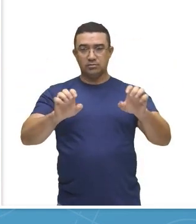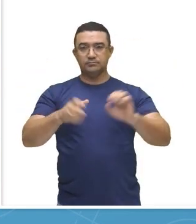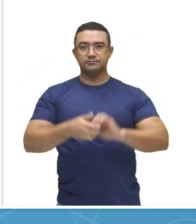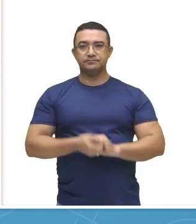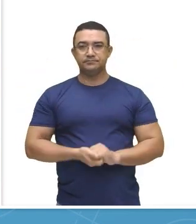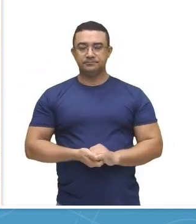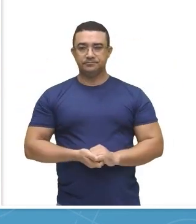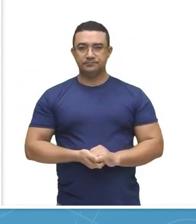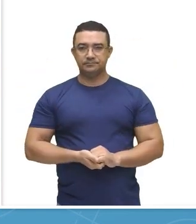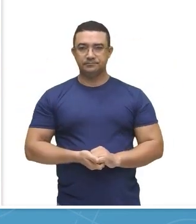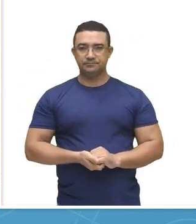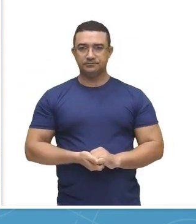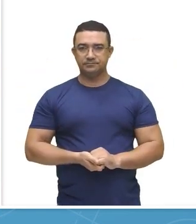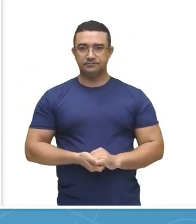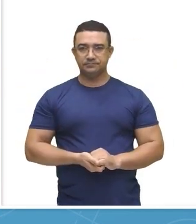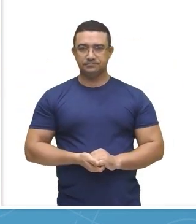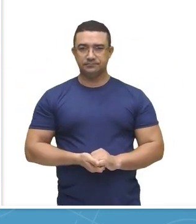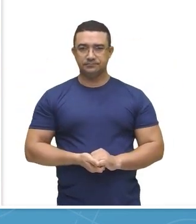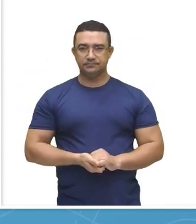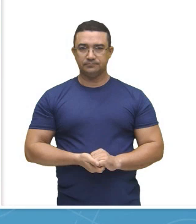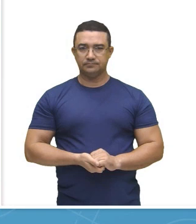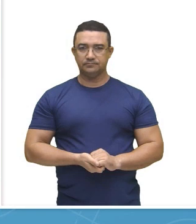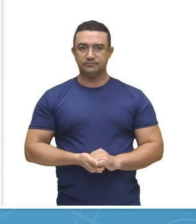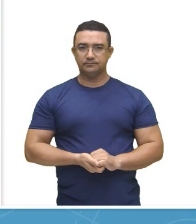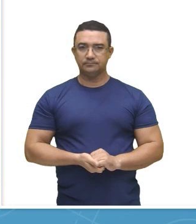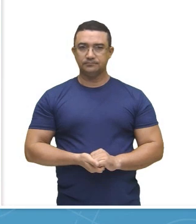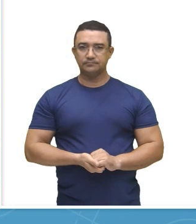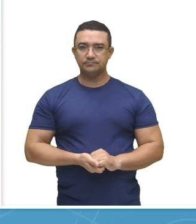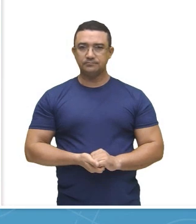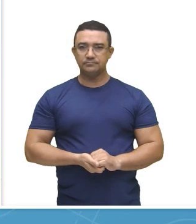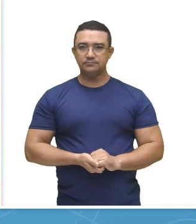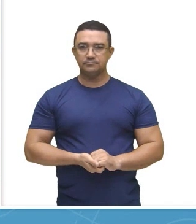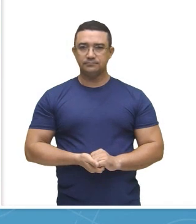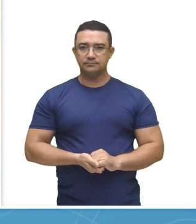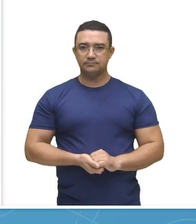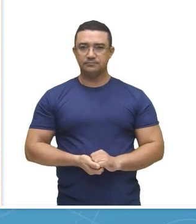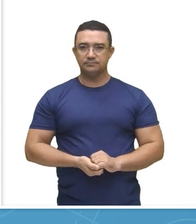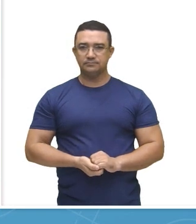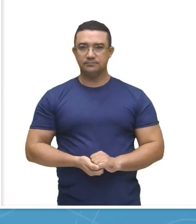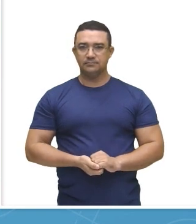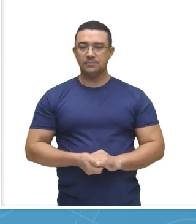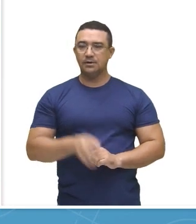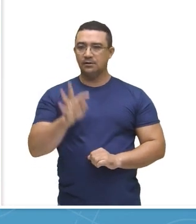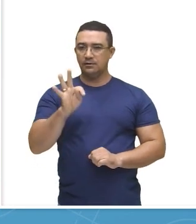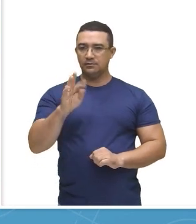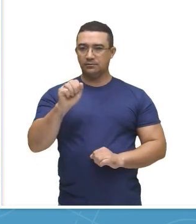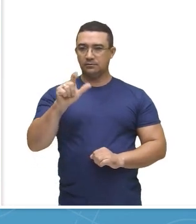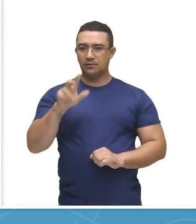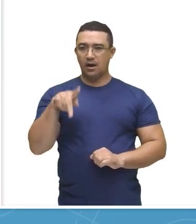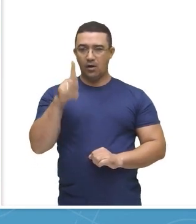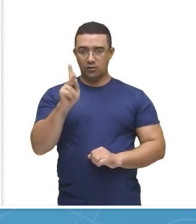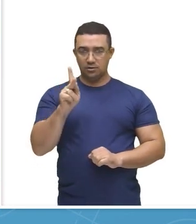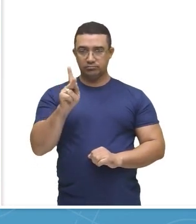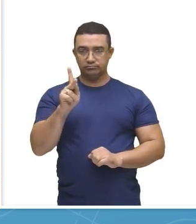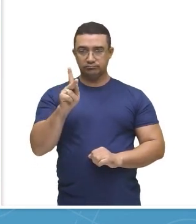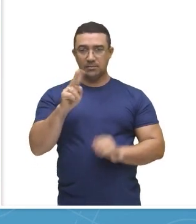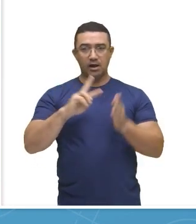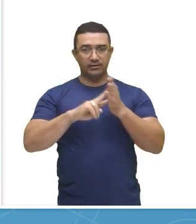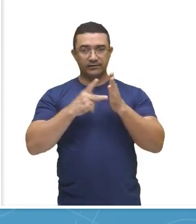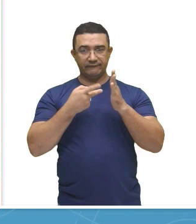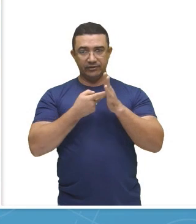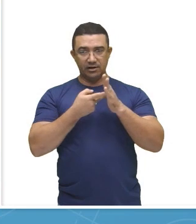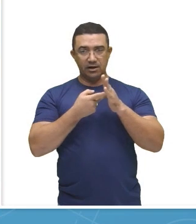aula, certo? Swim, nadar. Next. Talk, conversar.